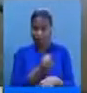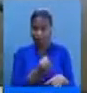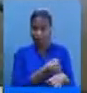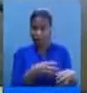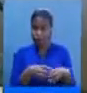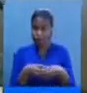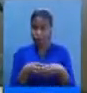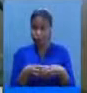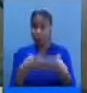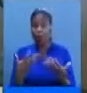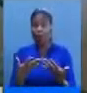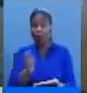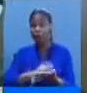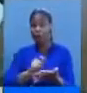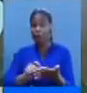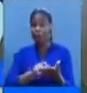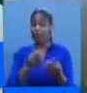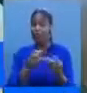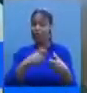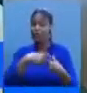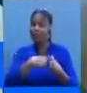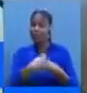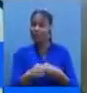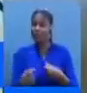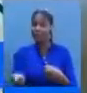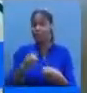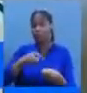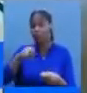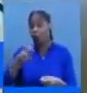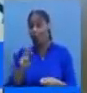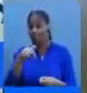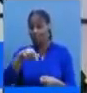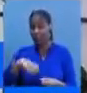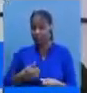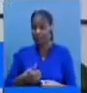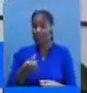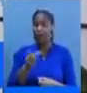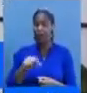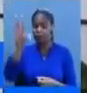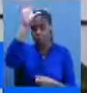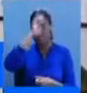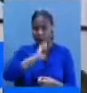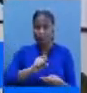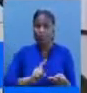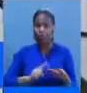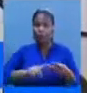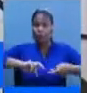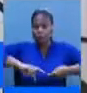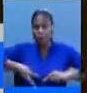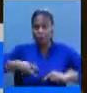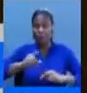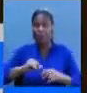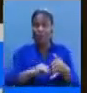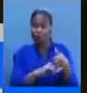ora assinado, é o resultado de uma parceria entre as agências das Nações Unidas em Cabo Verde, o Governo, os municípios,